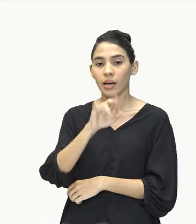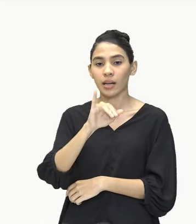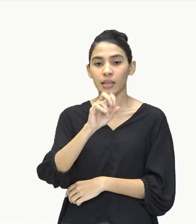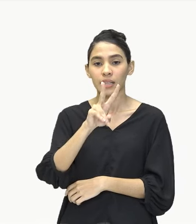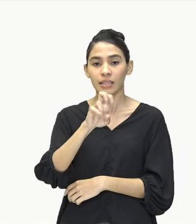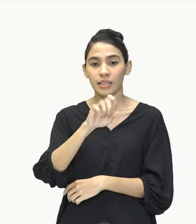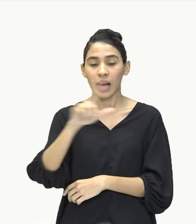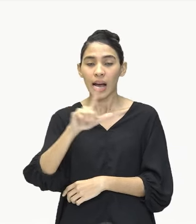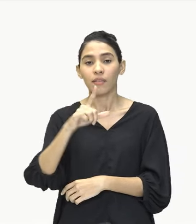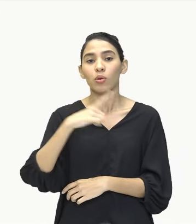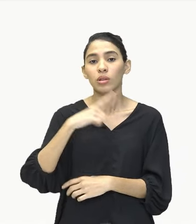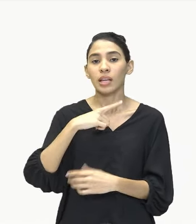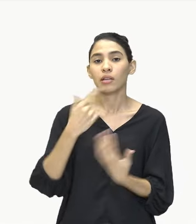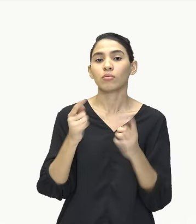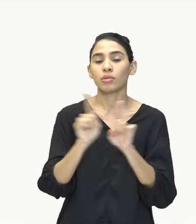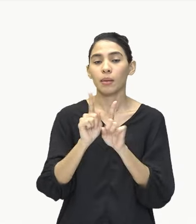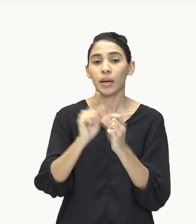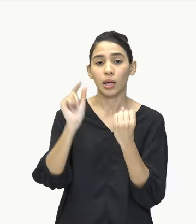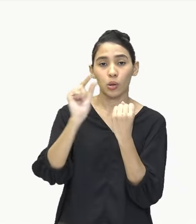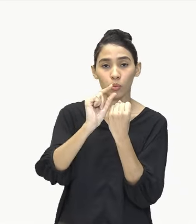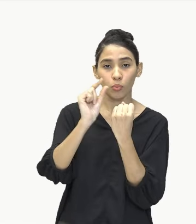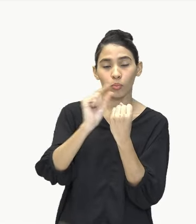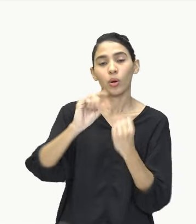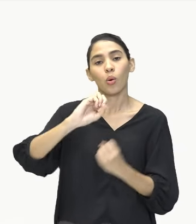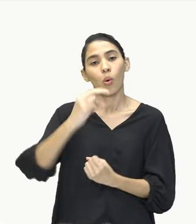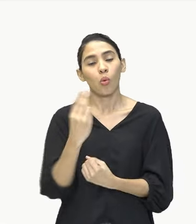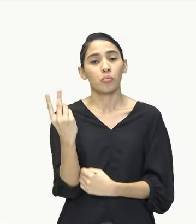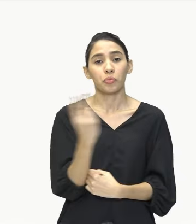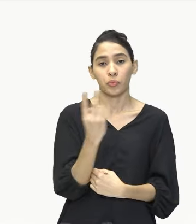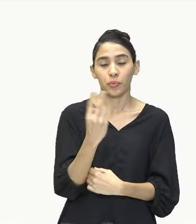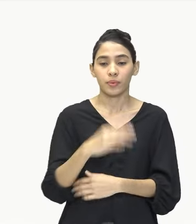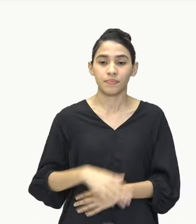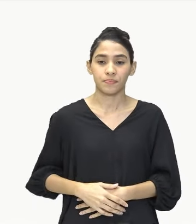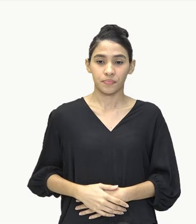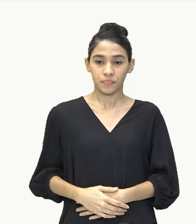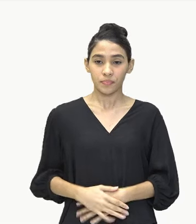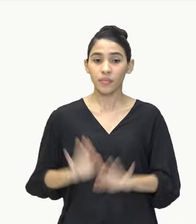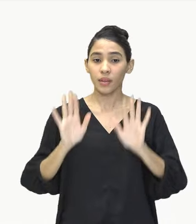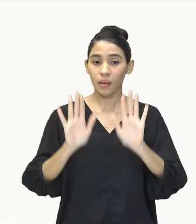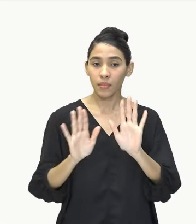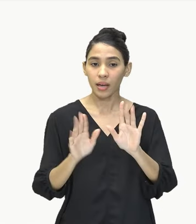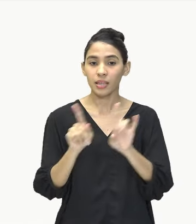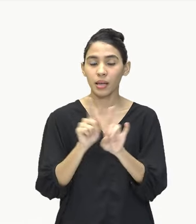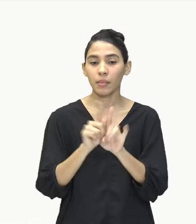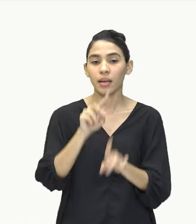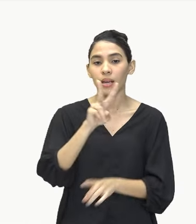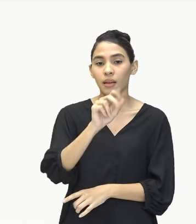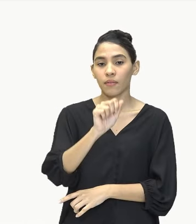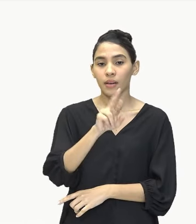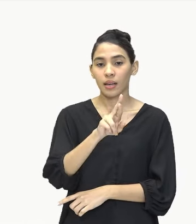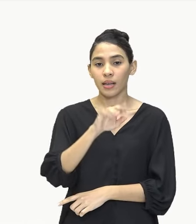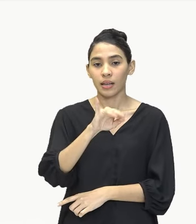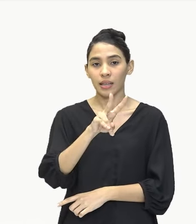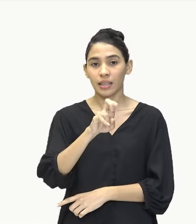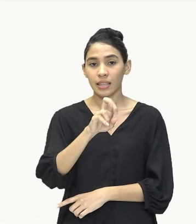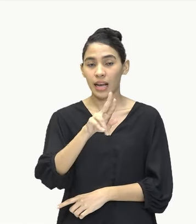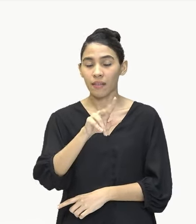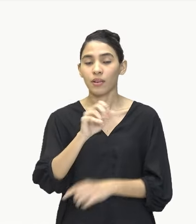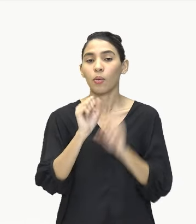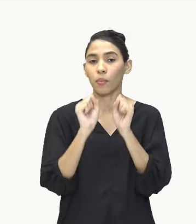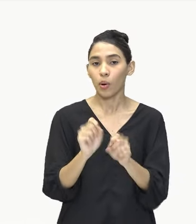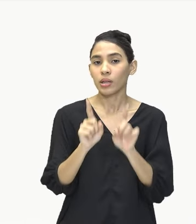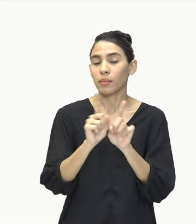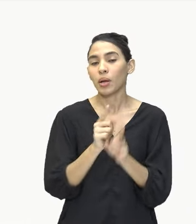uma potência ou ambas. Entendeu? Mas a variável aqui também, ela pode receber um outro nome que